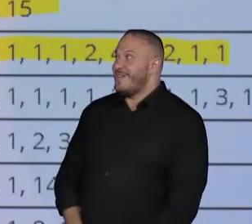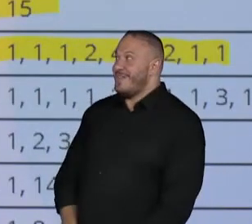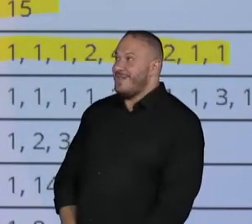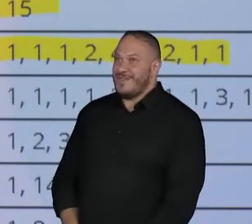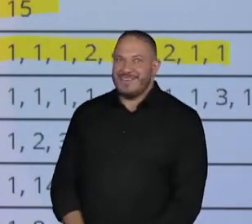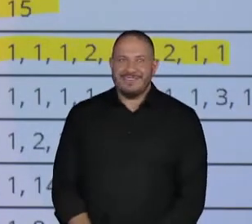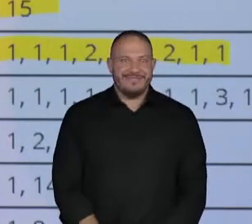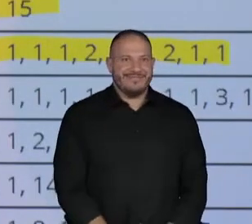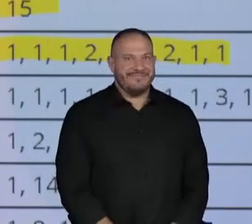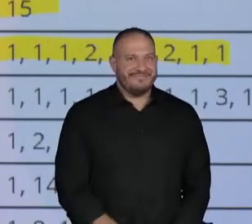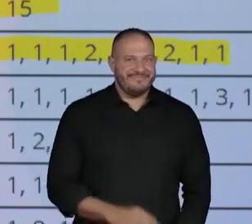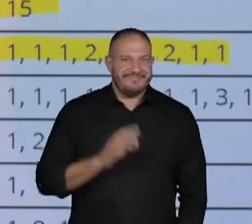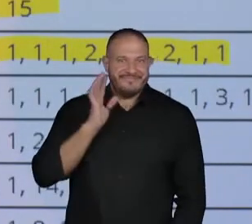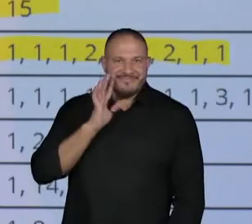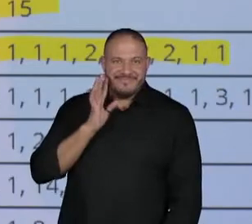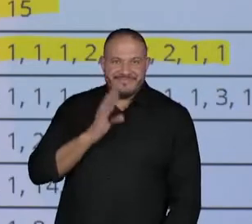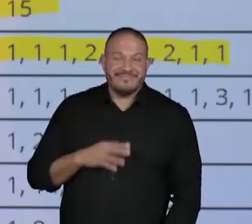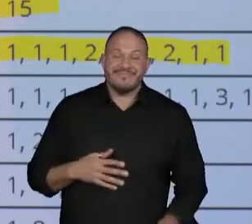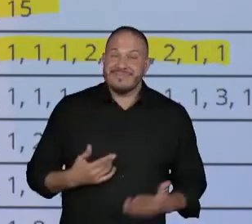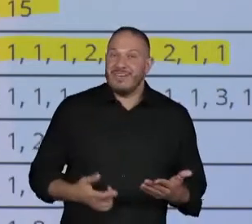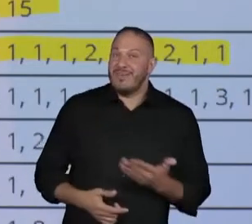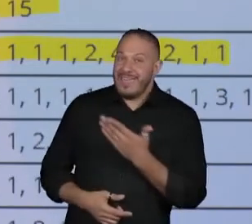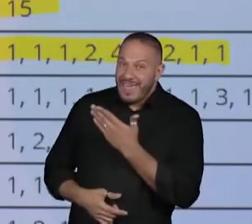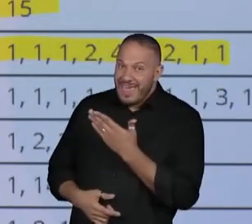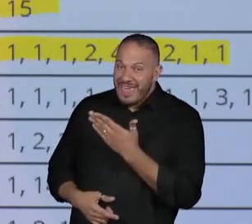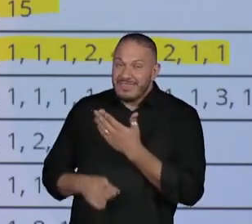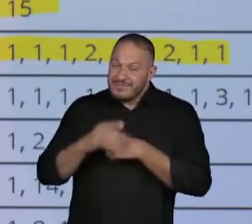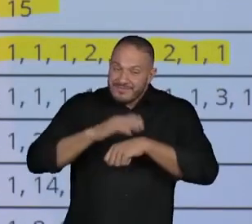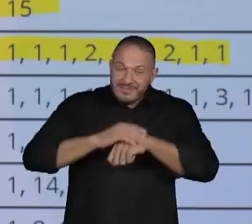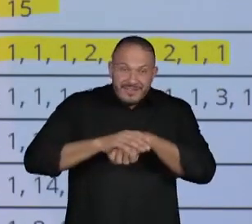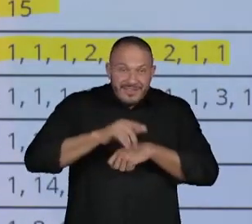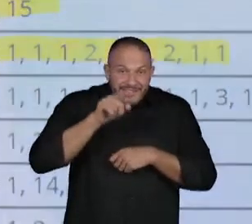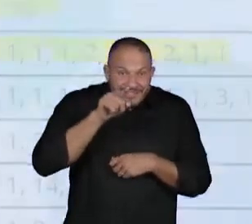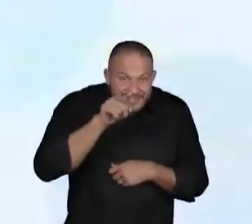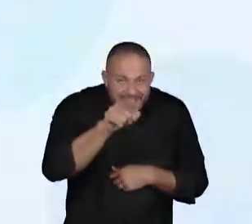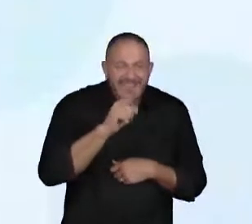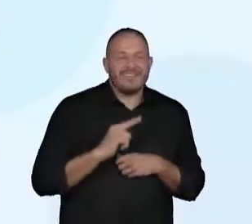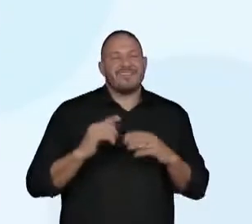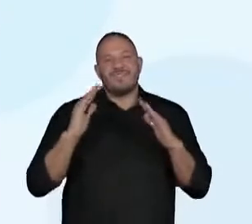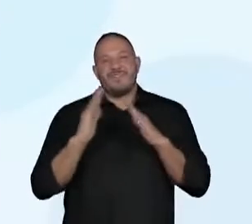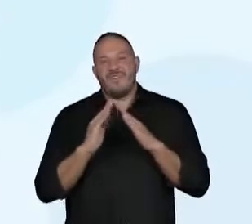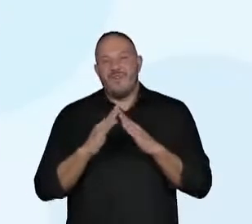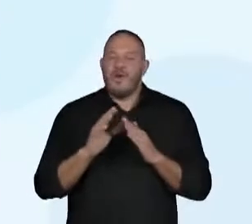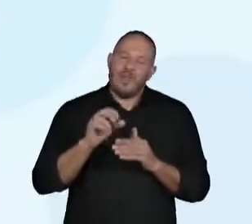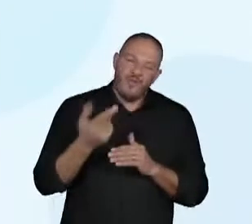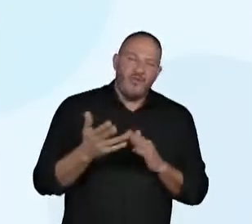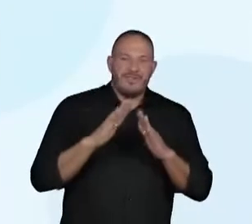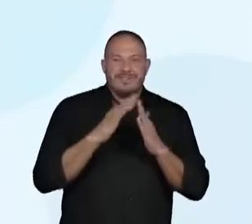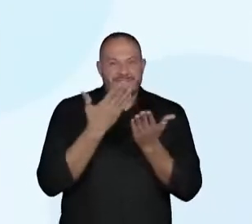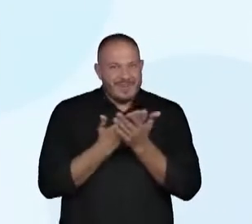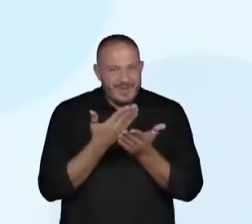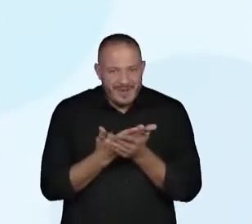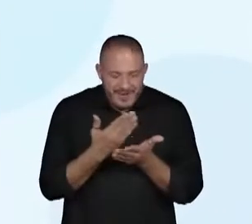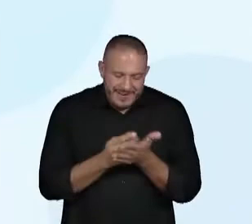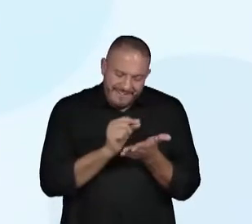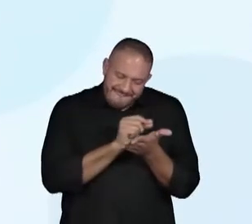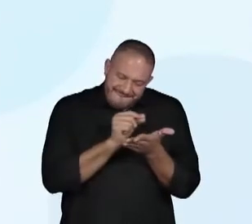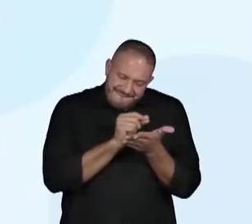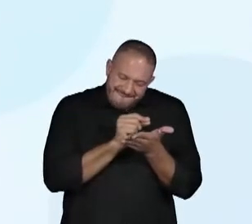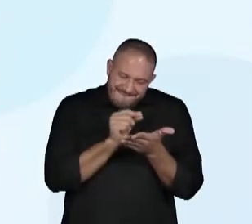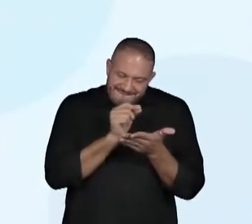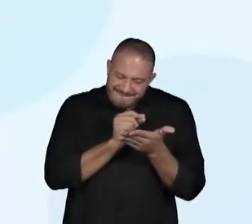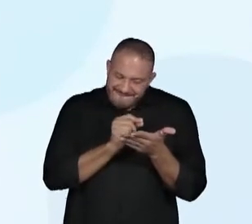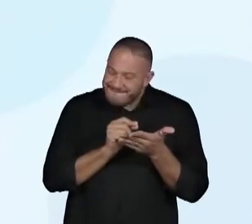muito bem. Então, é esse processo que vocês vão fazer aí na escola, vão fazer